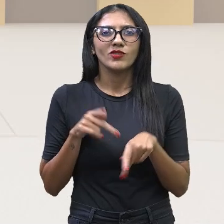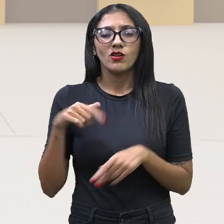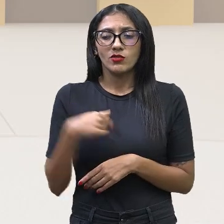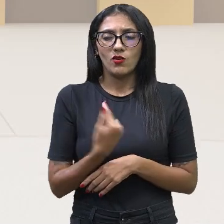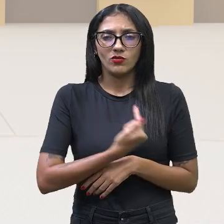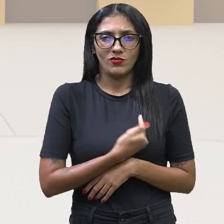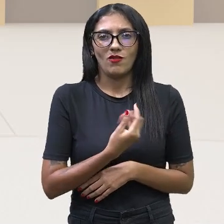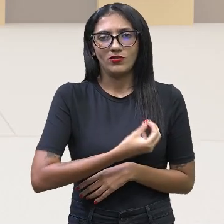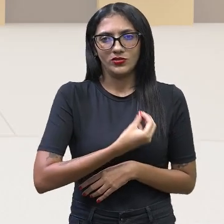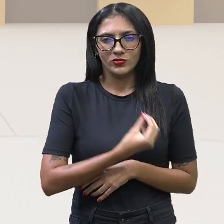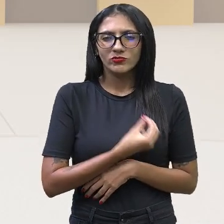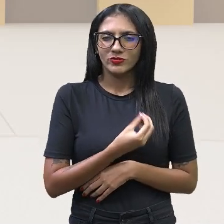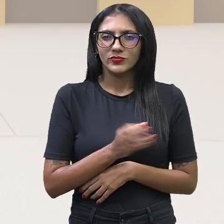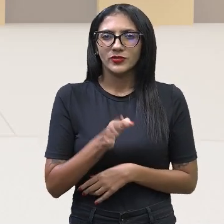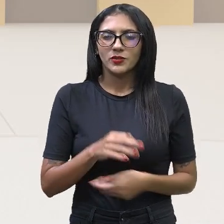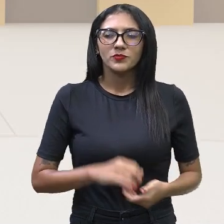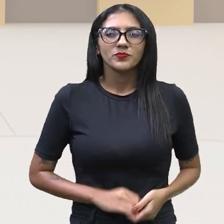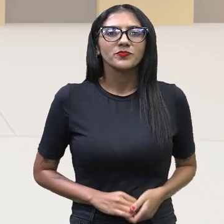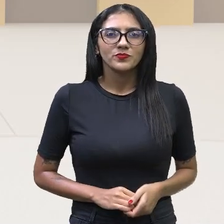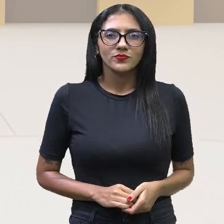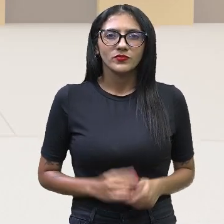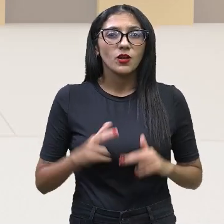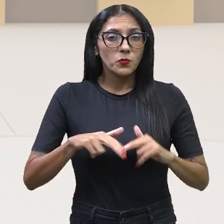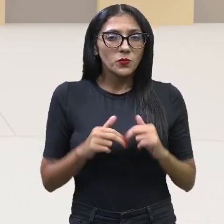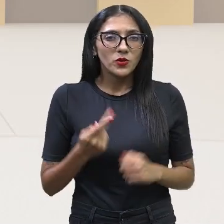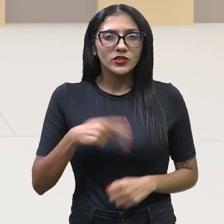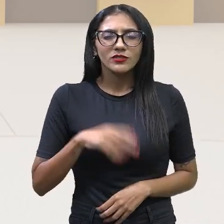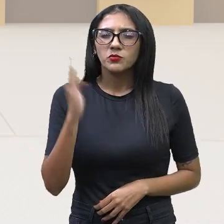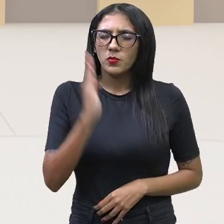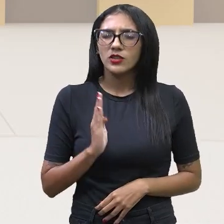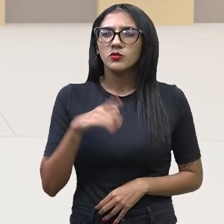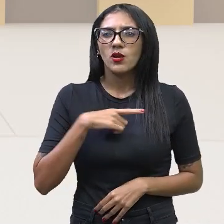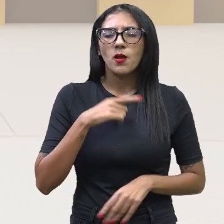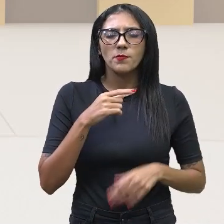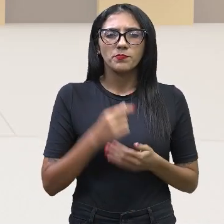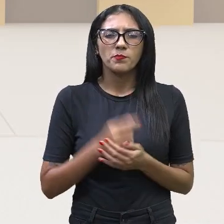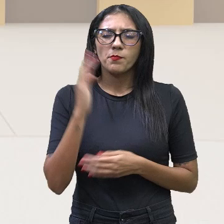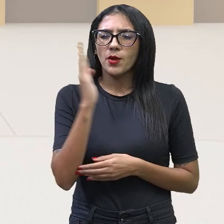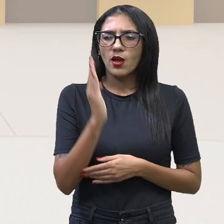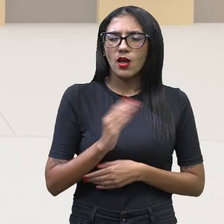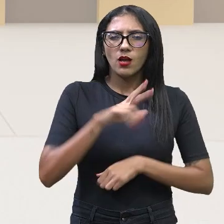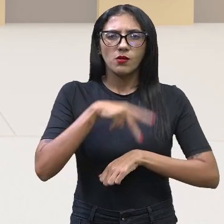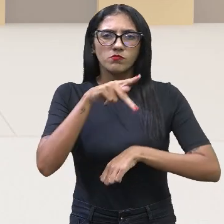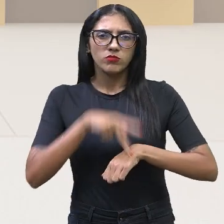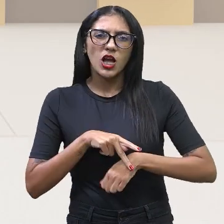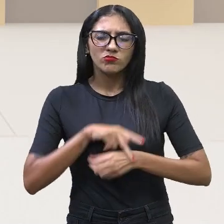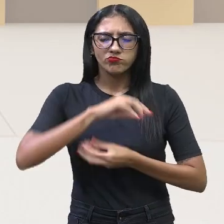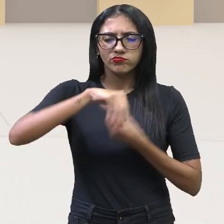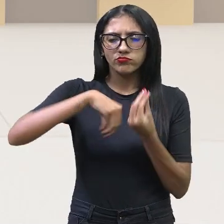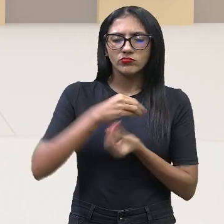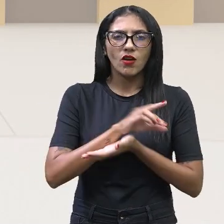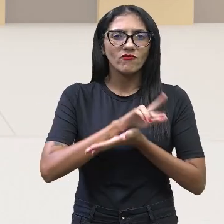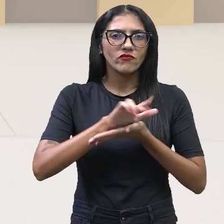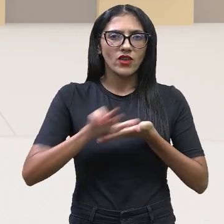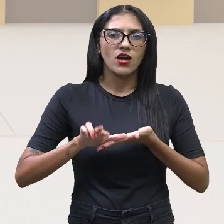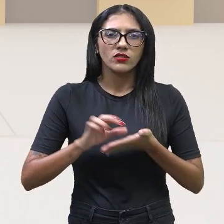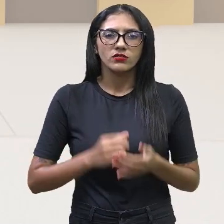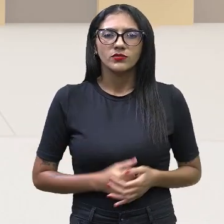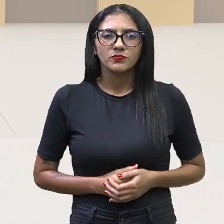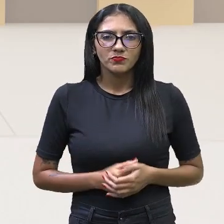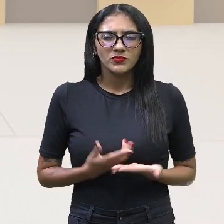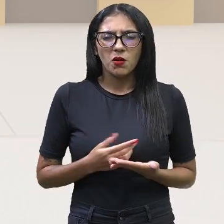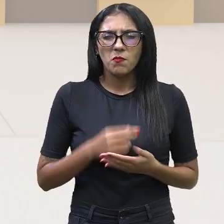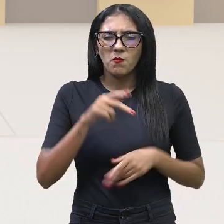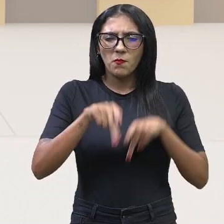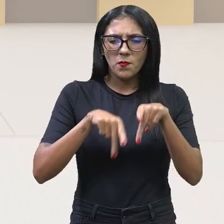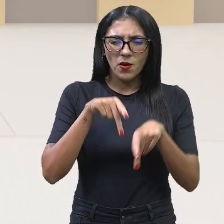na verdade. Então, o Brasil é um país miscigenado, diverso, né? E dizer que o Brasil é um país dos brancos,